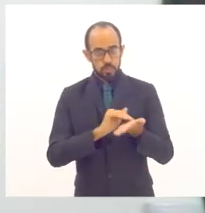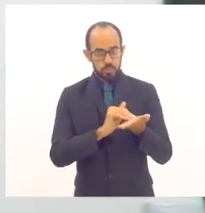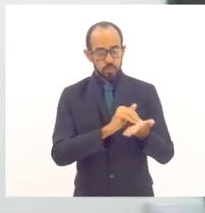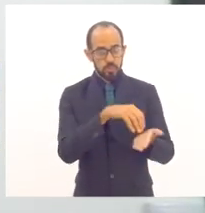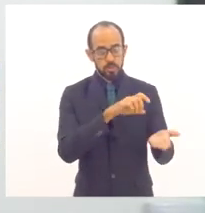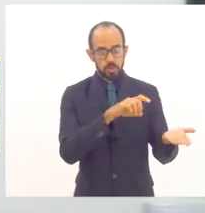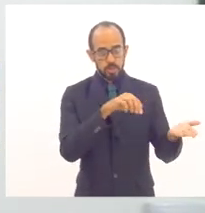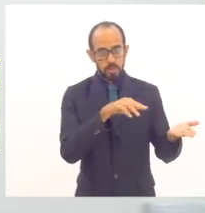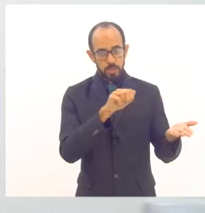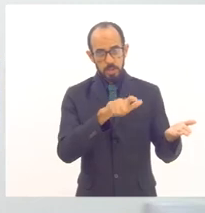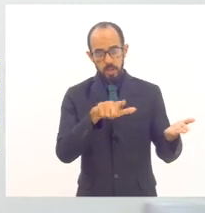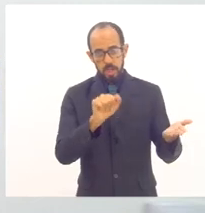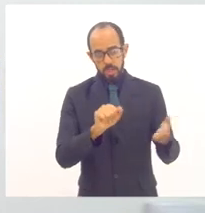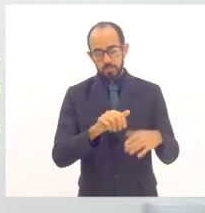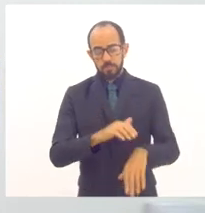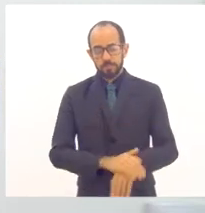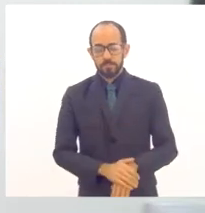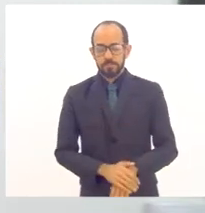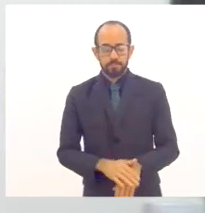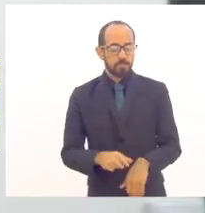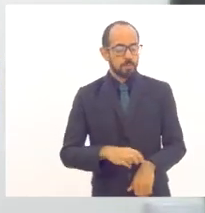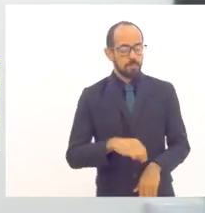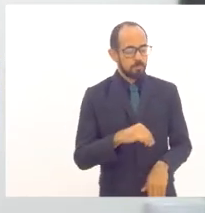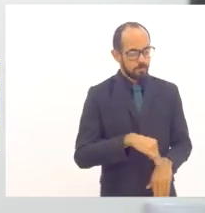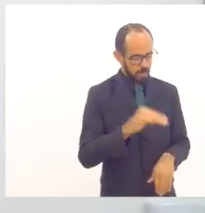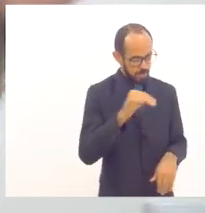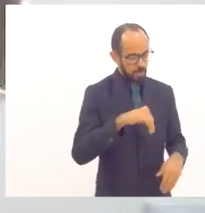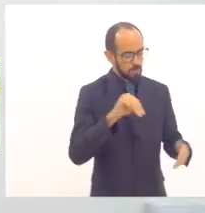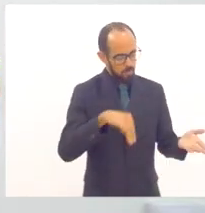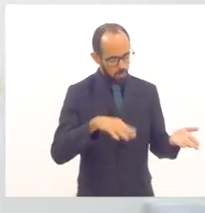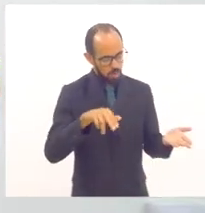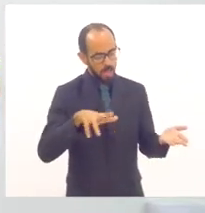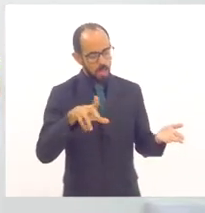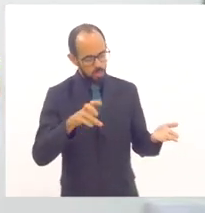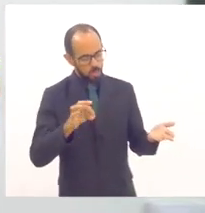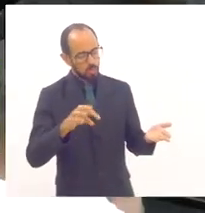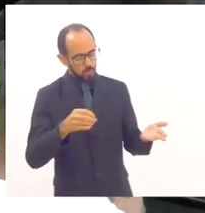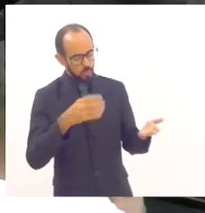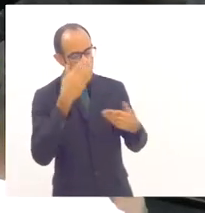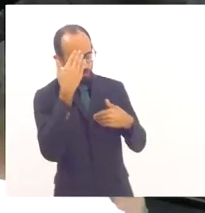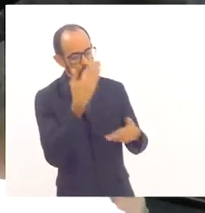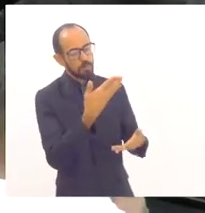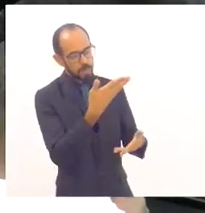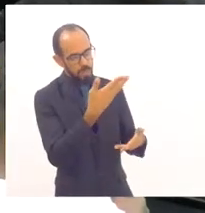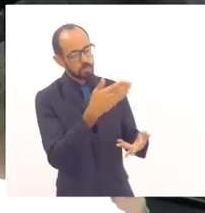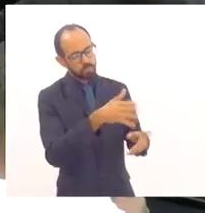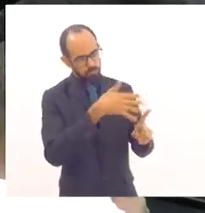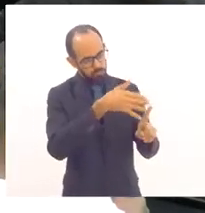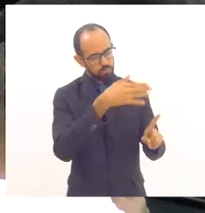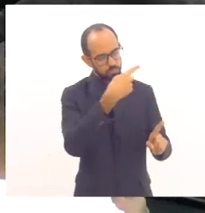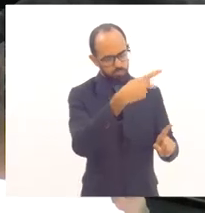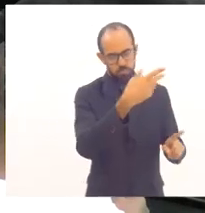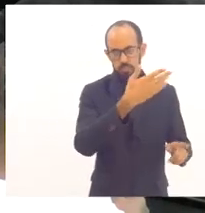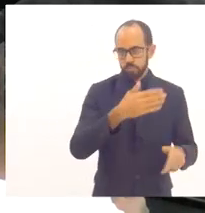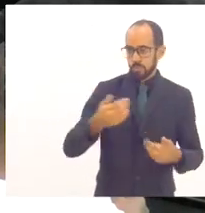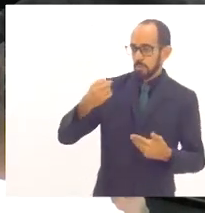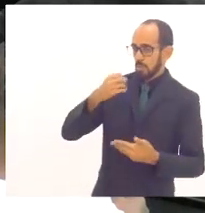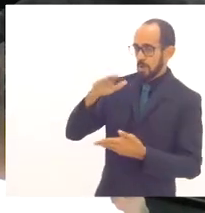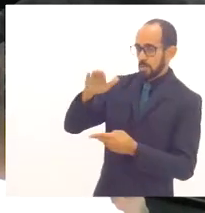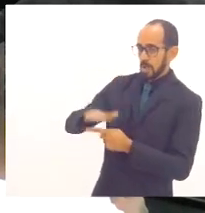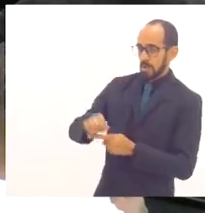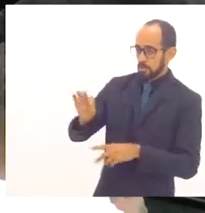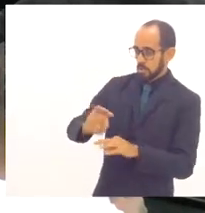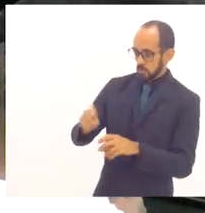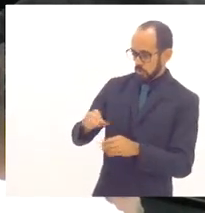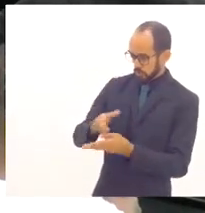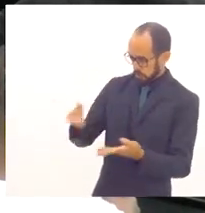Barros. Então, mestre Mulato, obrigado pela presença, a palavra é sua. Boa tarde à mesa, boa tarde a todos